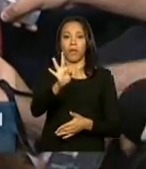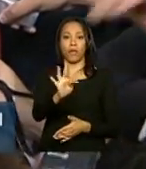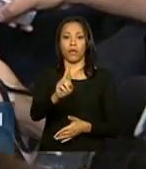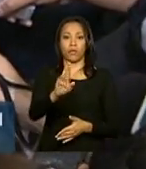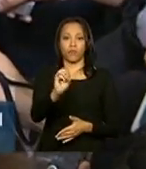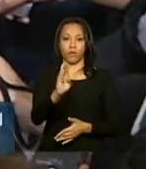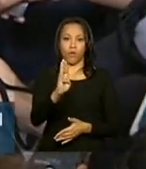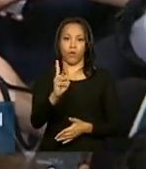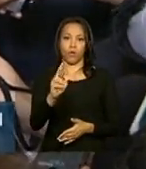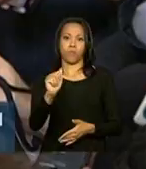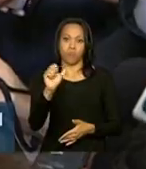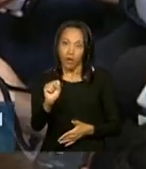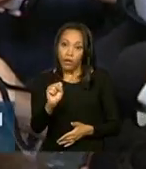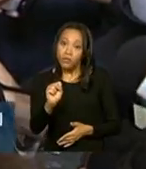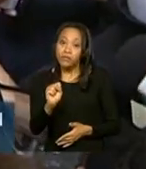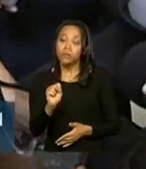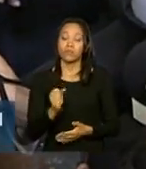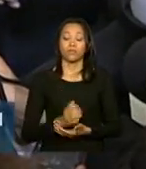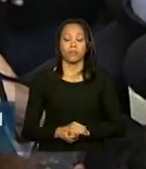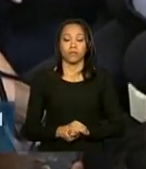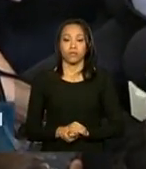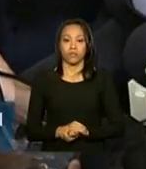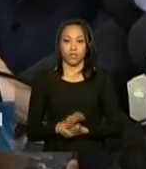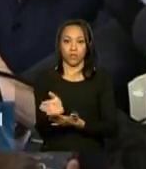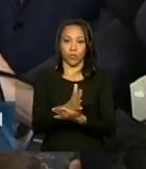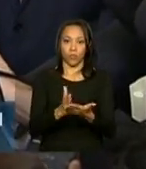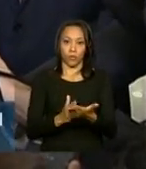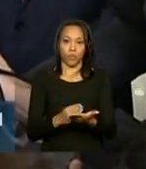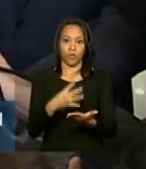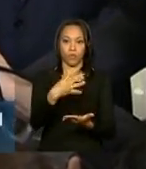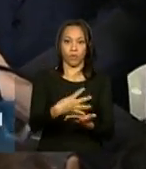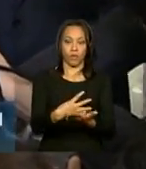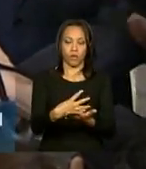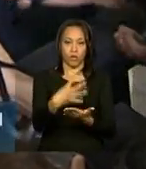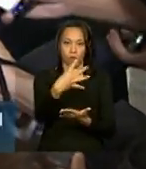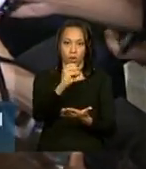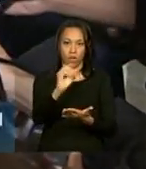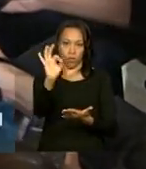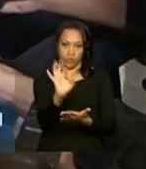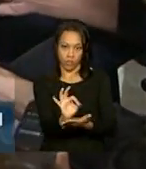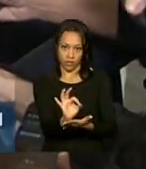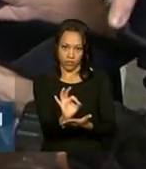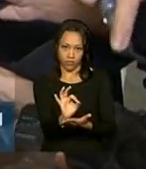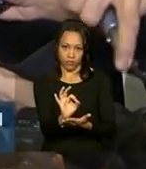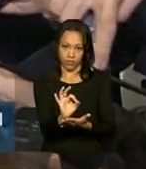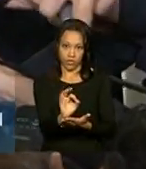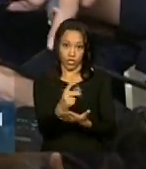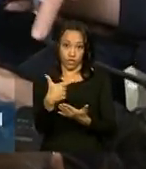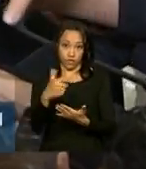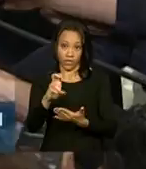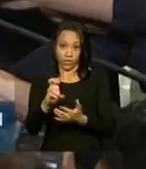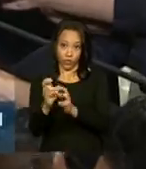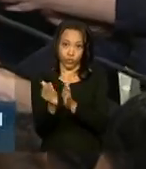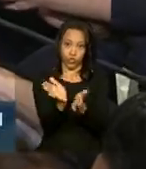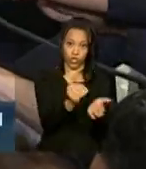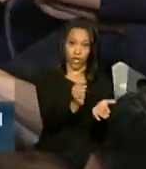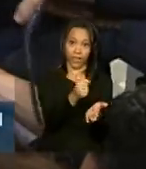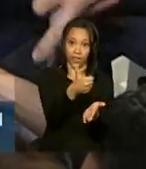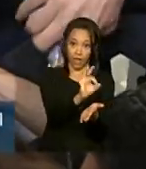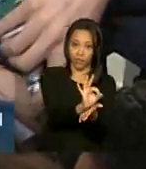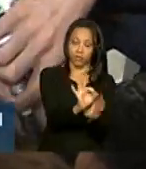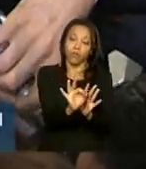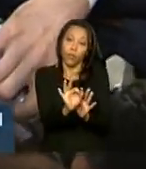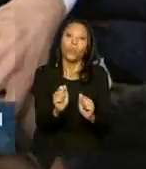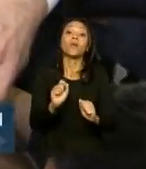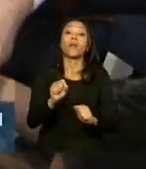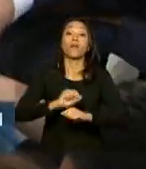é 40% de 25%, 40% de 25% é 10%. Então, o que